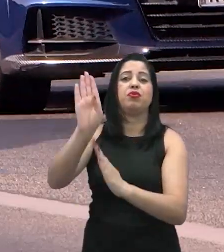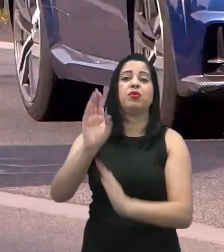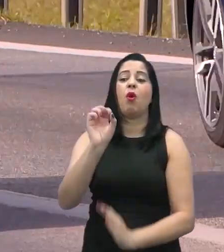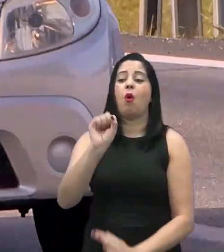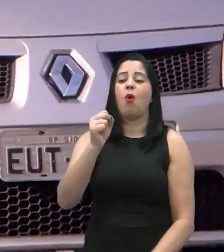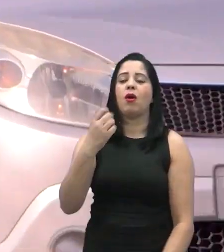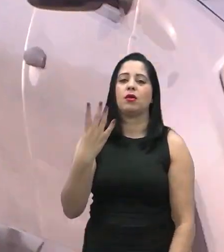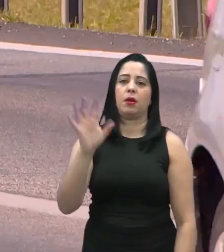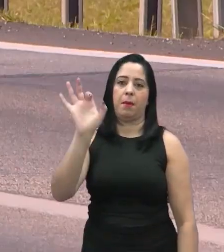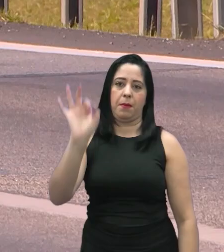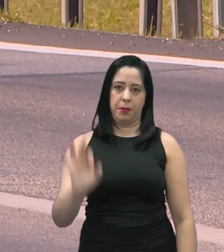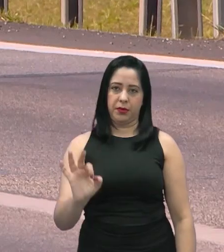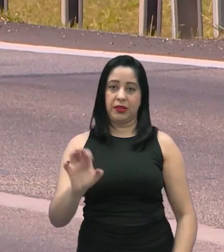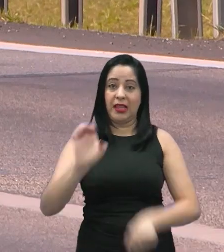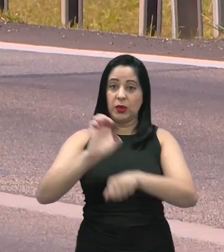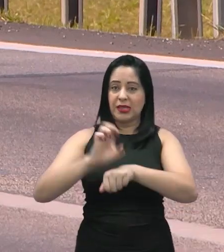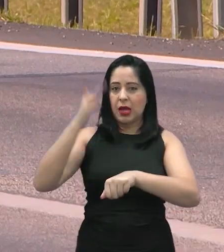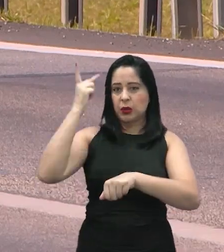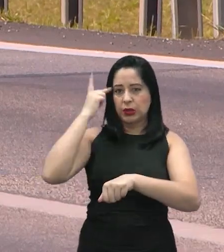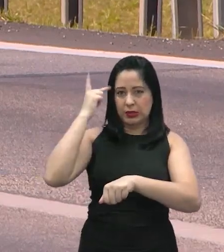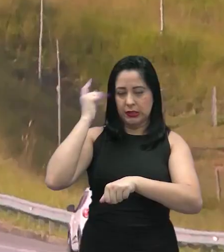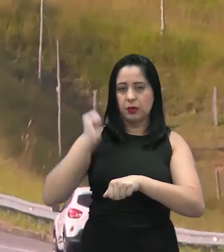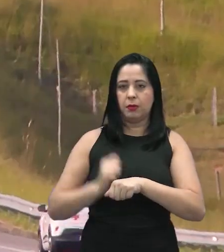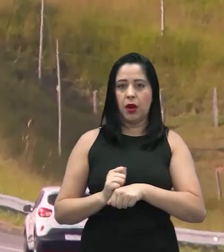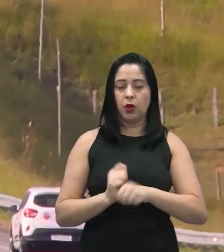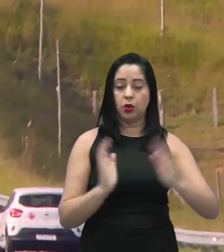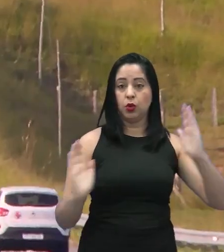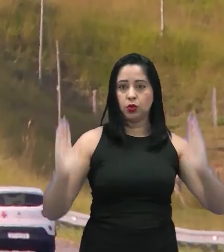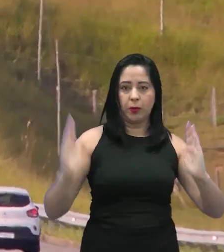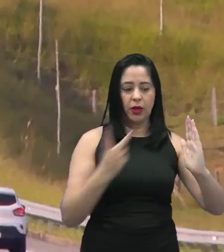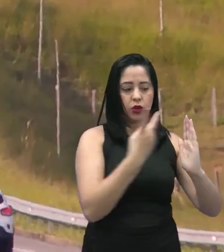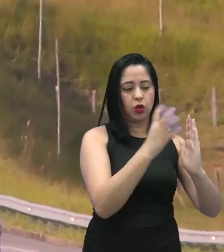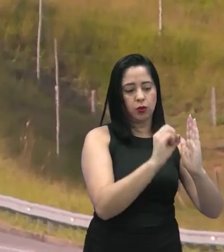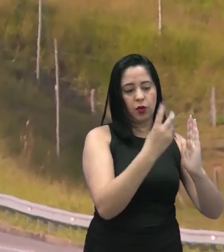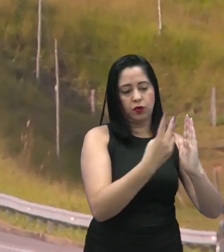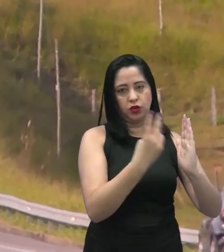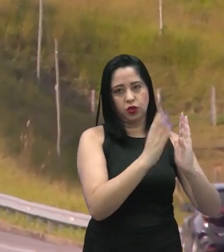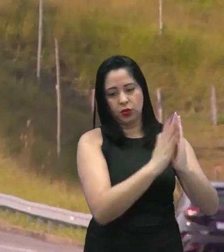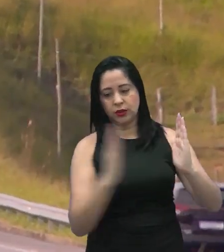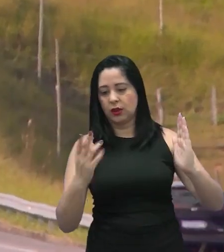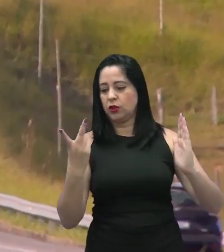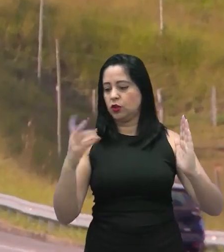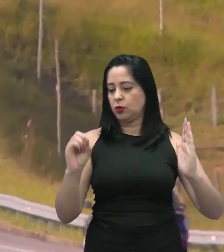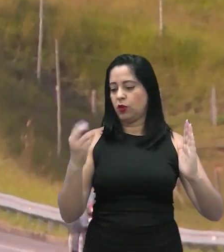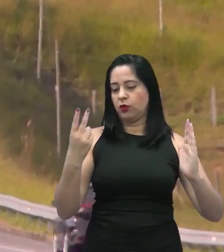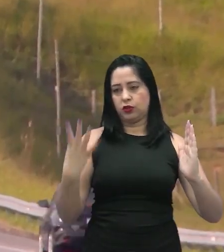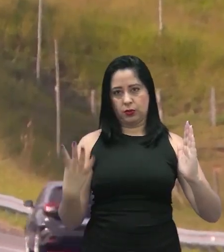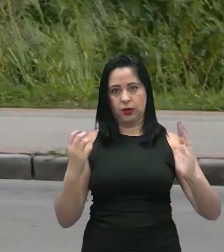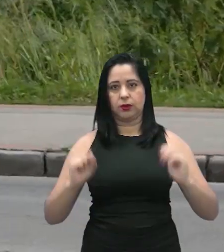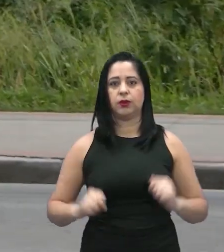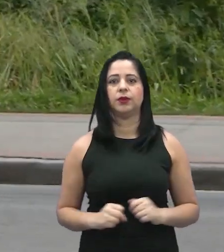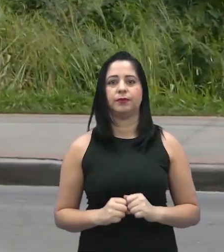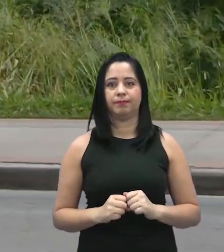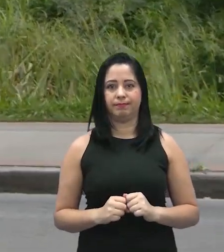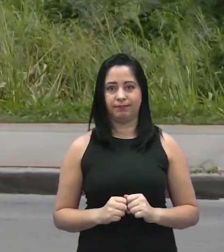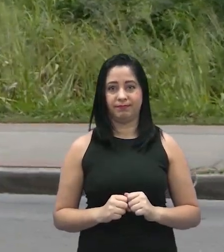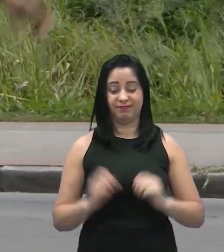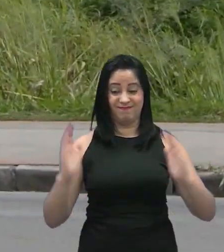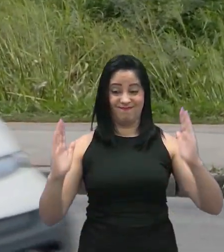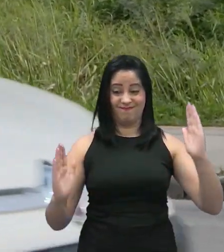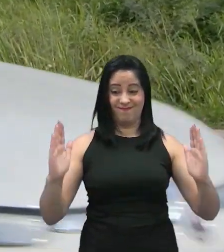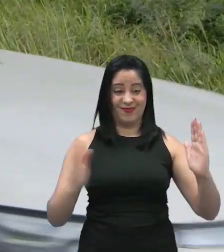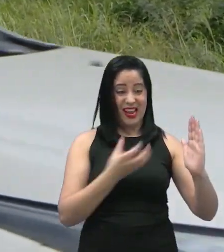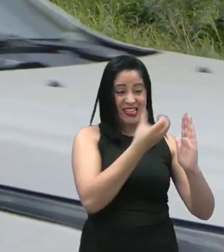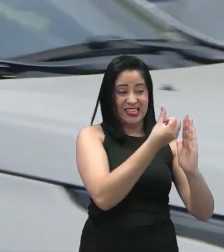aumentaram 84% no estado de São Paulo entre 2022 e 2024. Pulou de mais